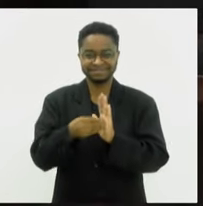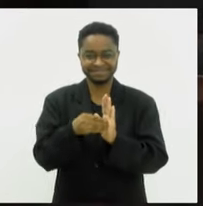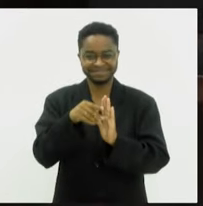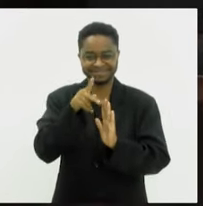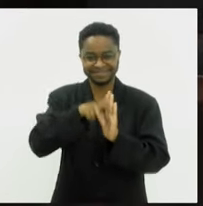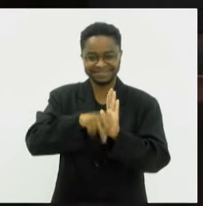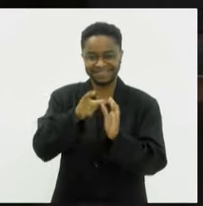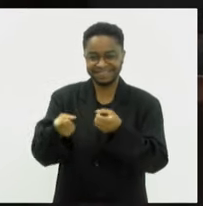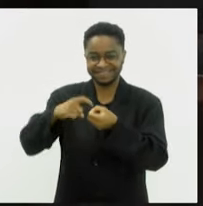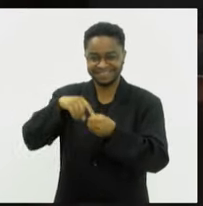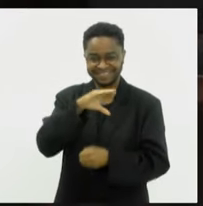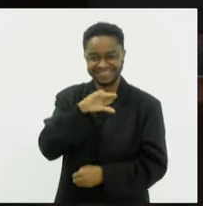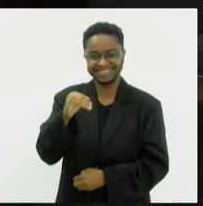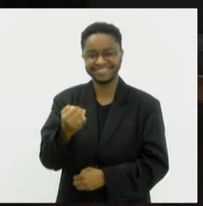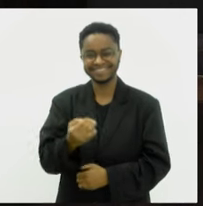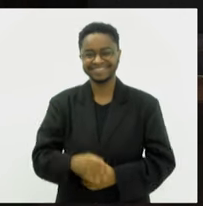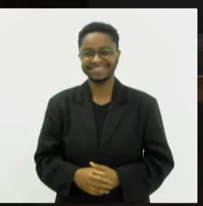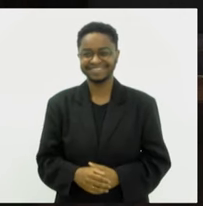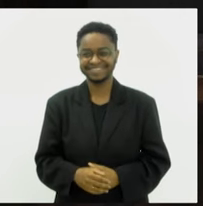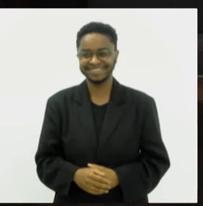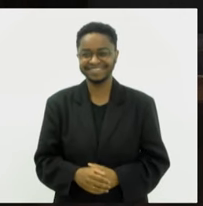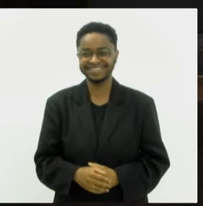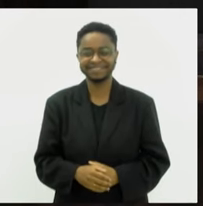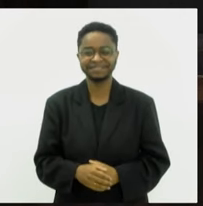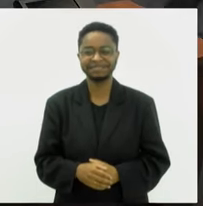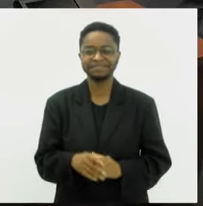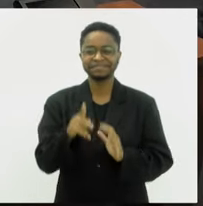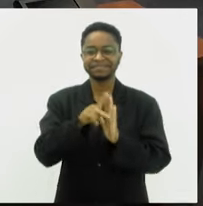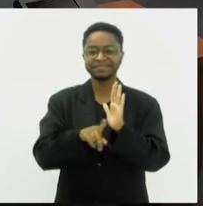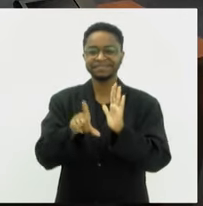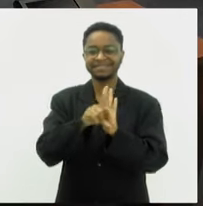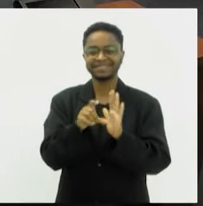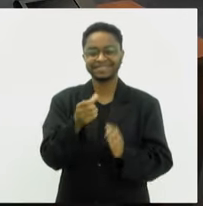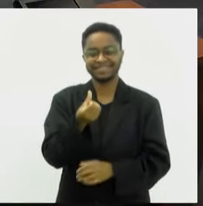CCJ. Anuncio o projeto de lei número